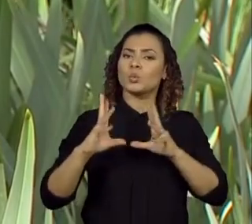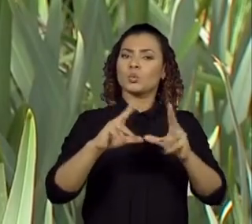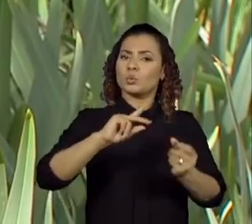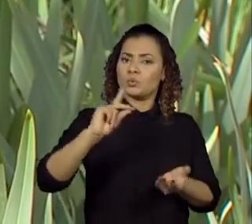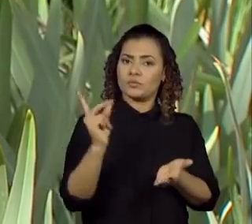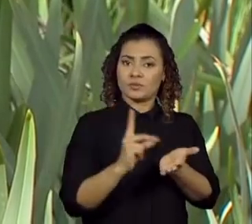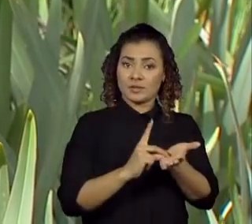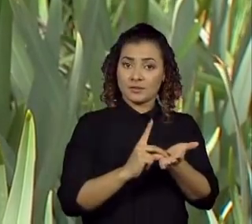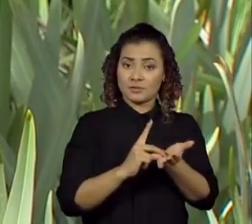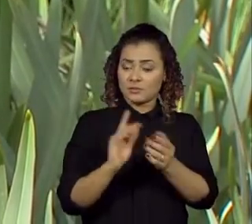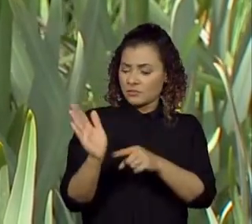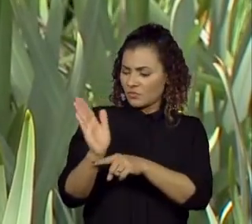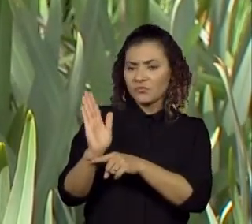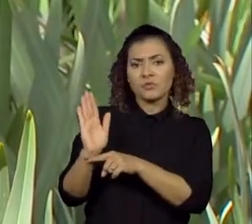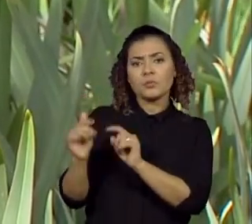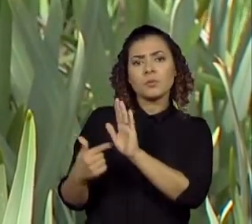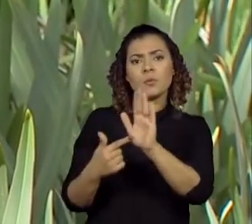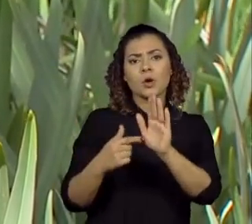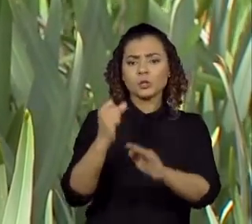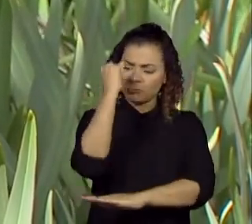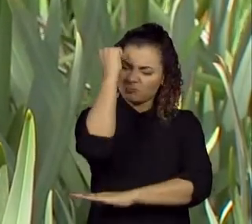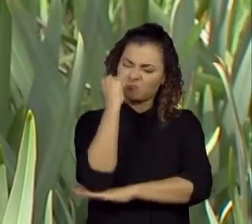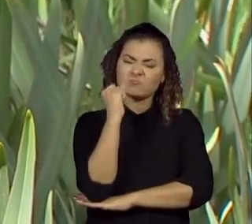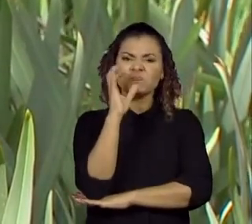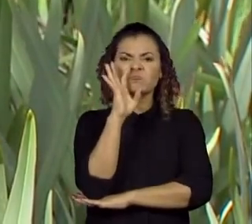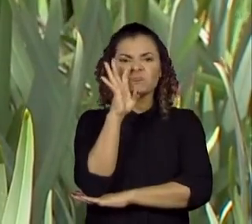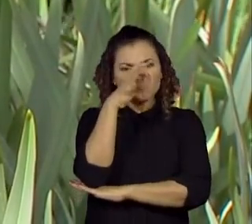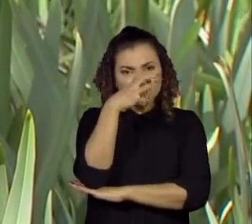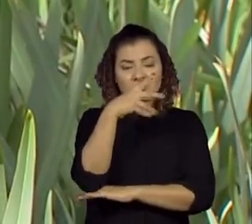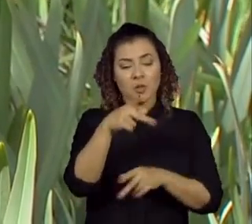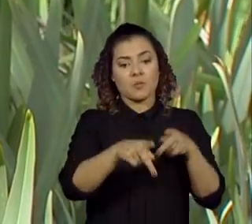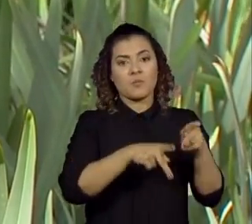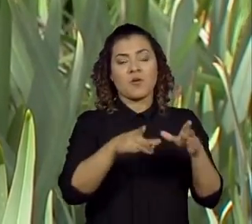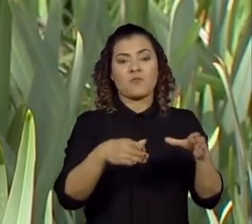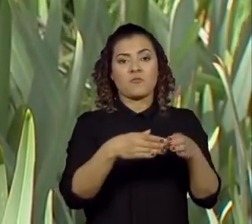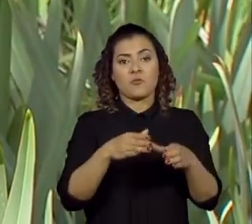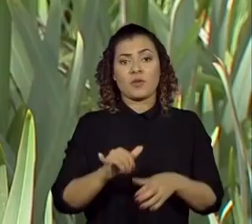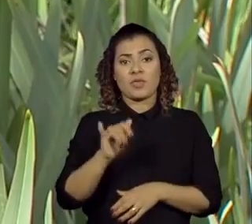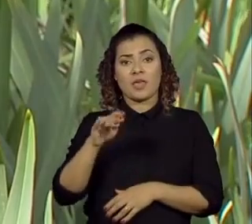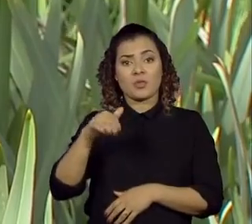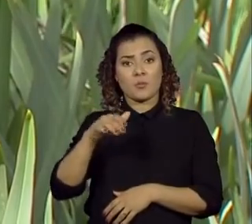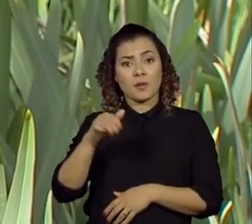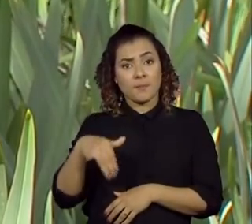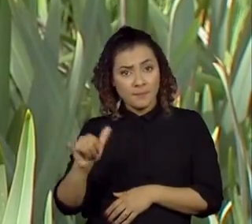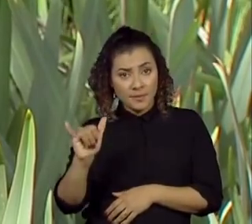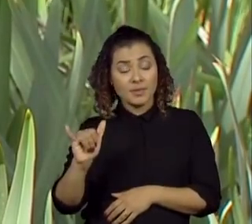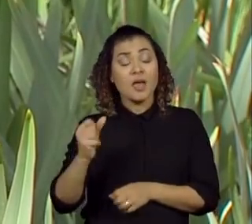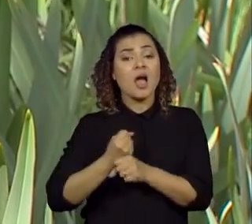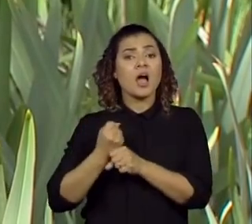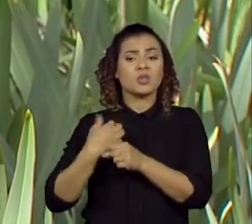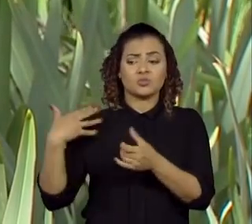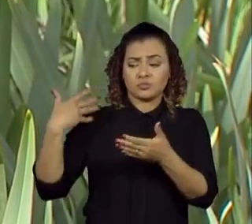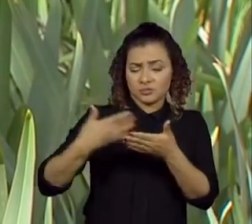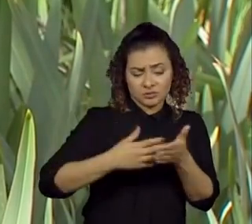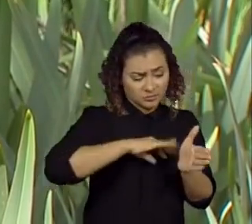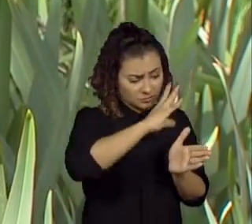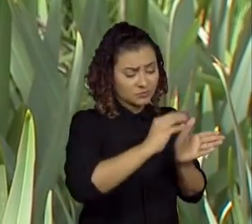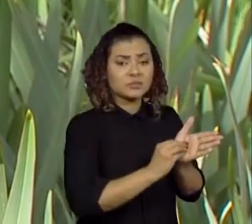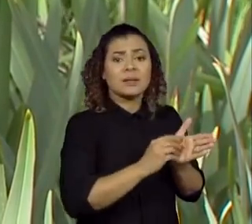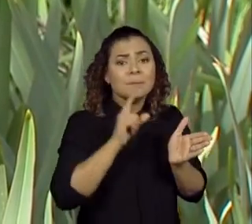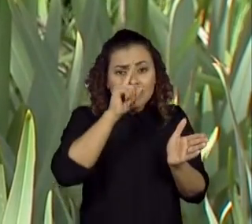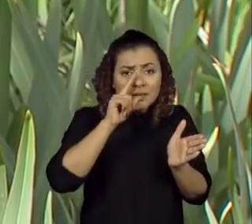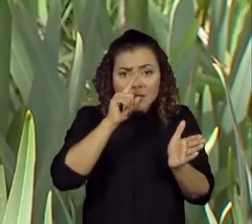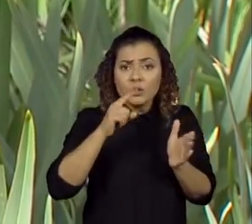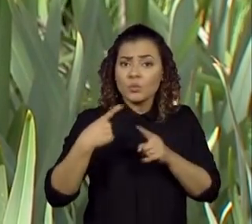Verdade. O filme mostra a resistência do povo Yanomami, que vive na Amazônia e há décadas é ameaçado